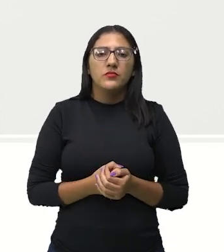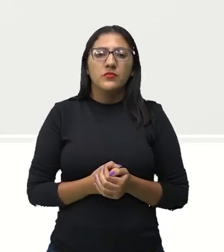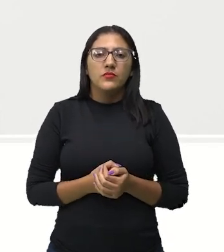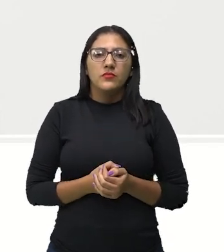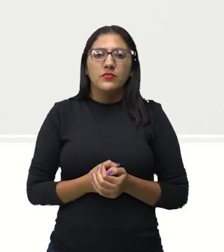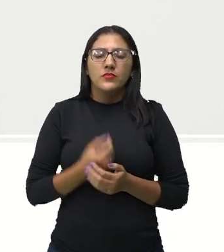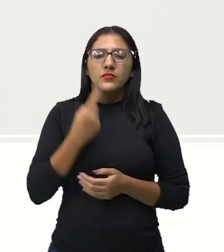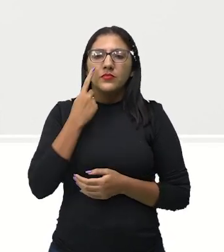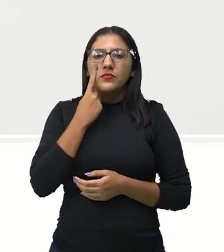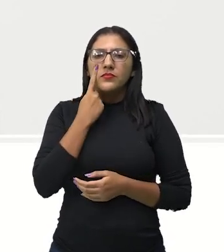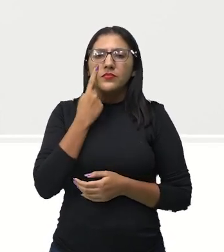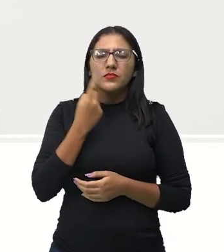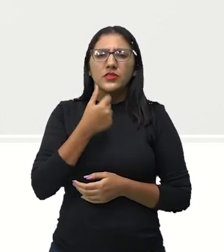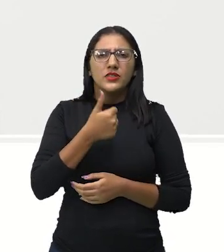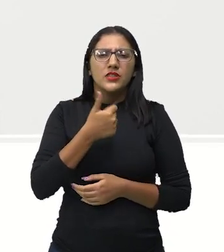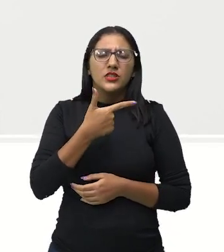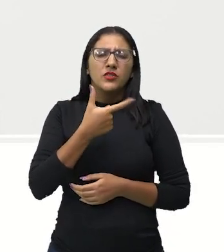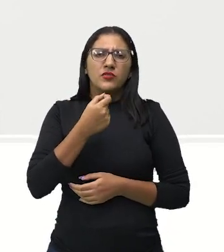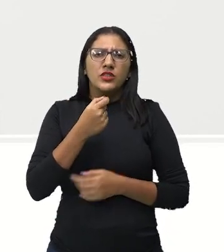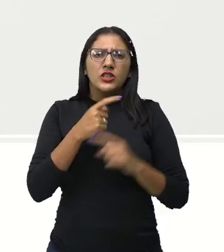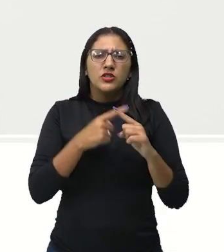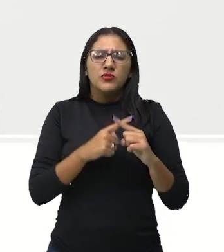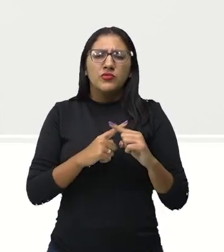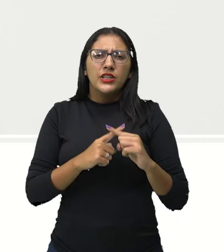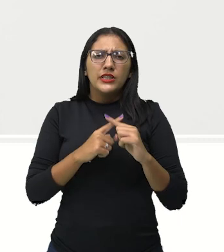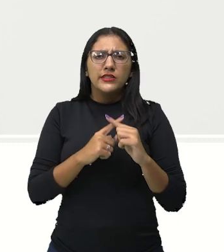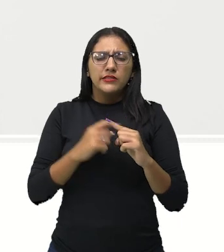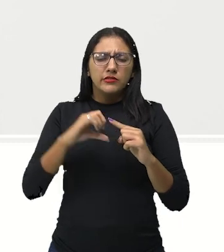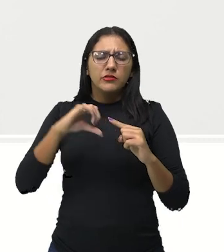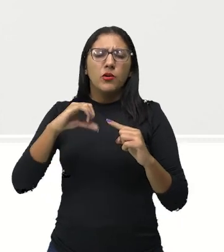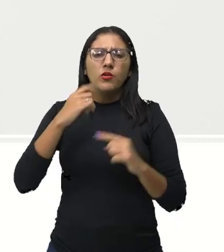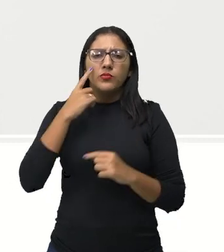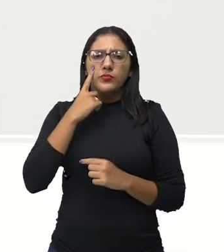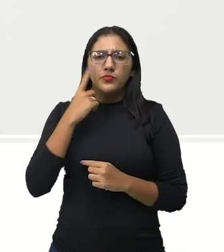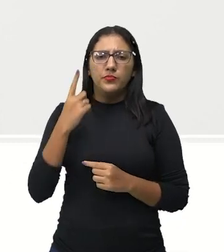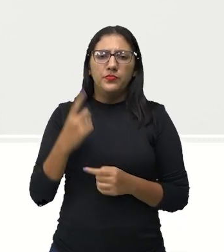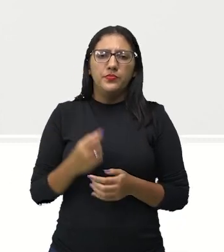9. Bora fazer aqui, ó. 120 vezes 9.